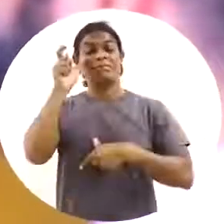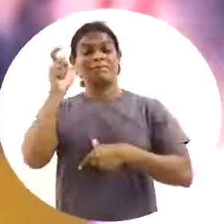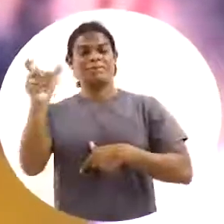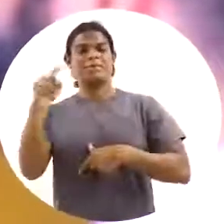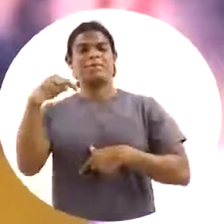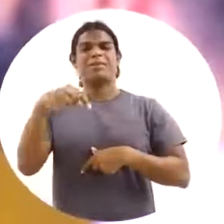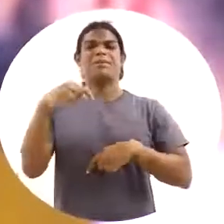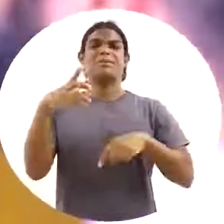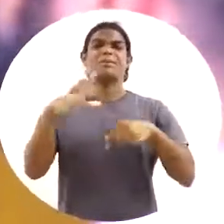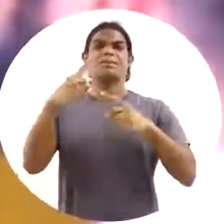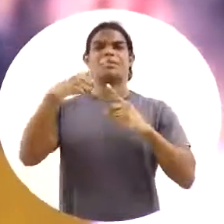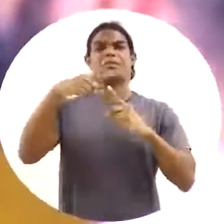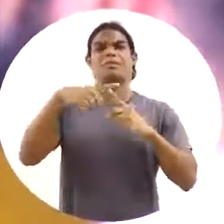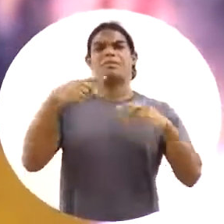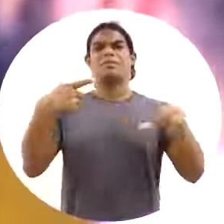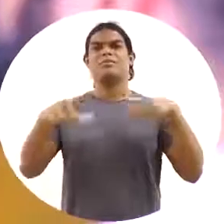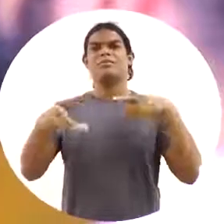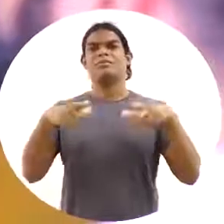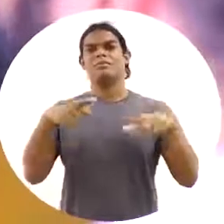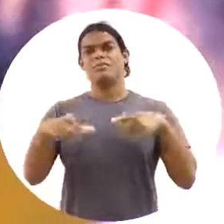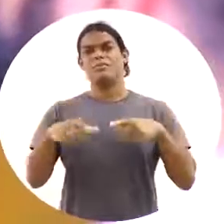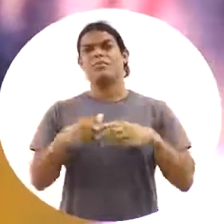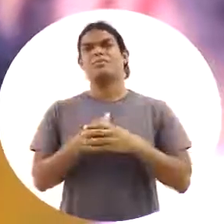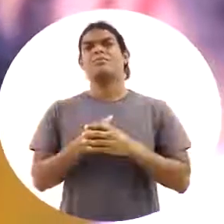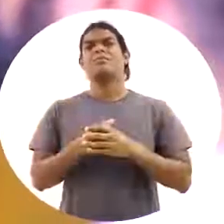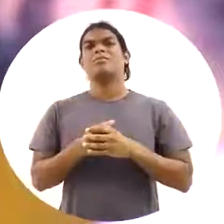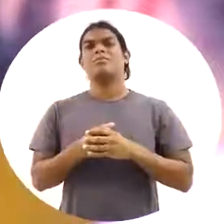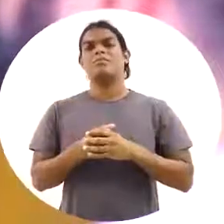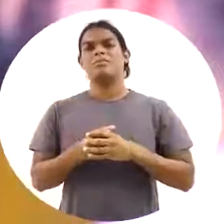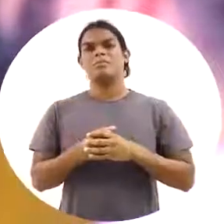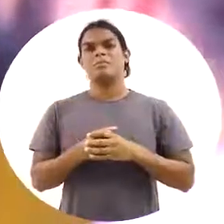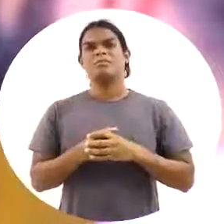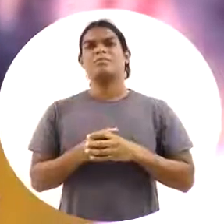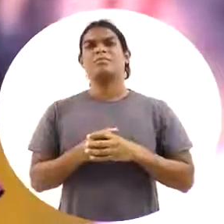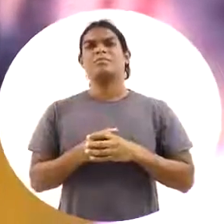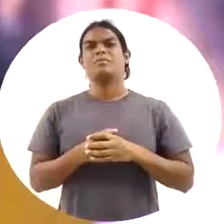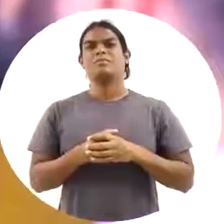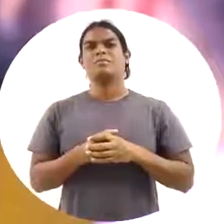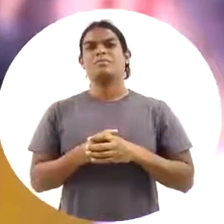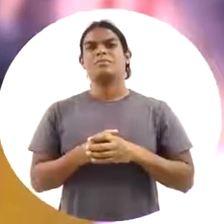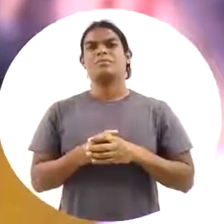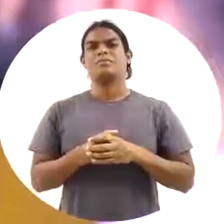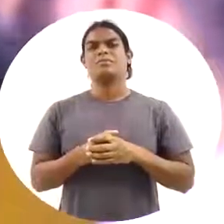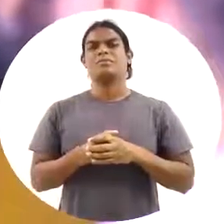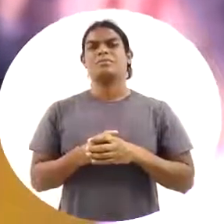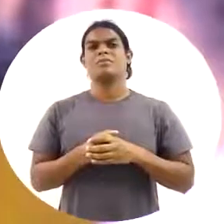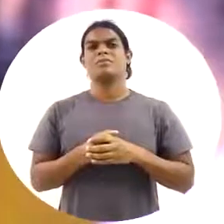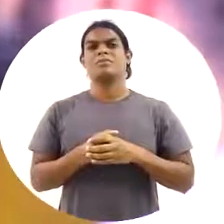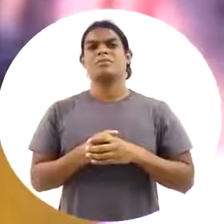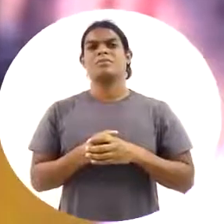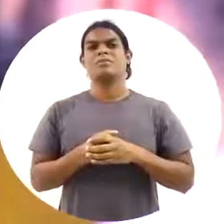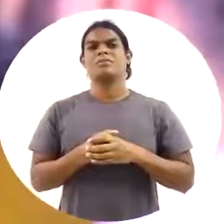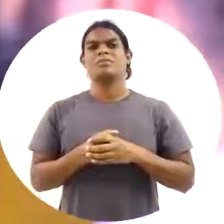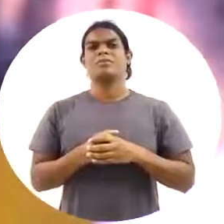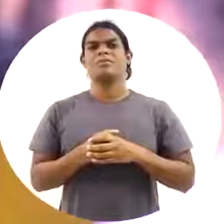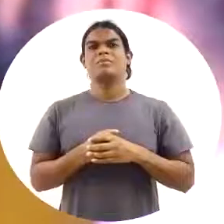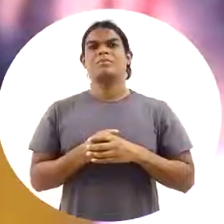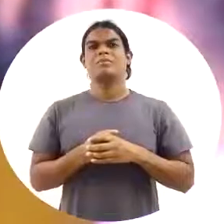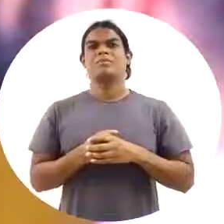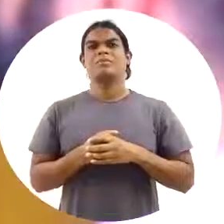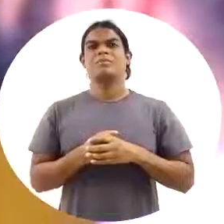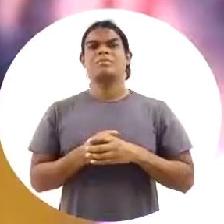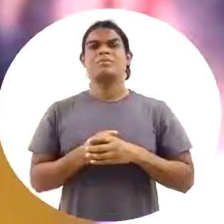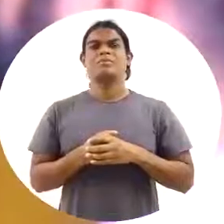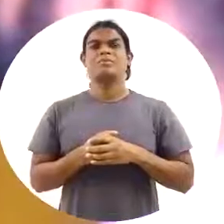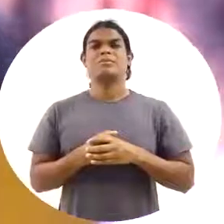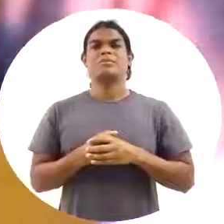movimento coletivo, a demanda nasce, as respostas da indústria também, né, se casam com essa